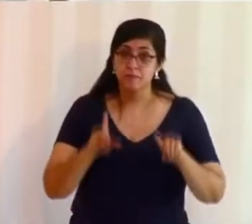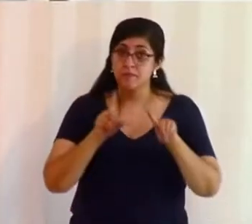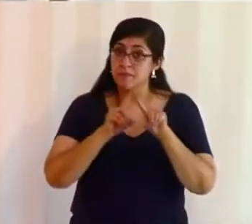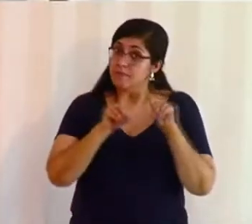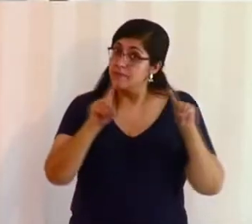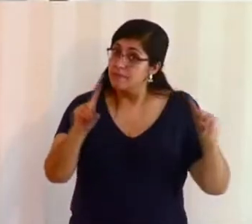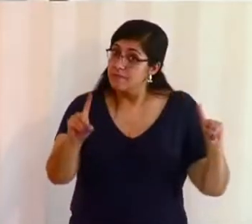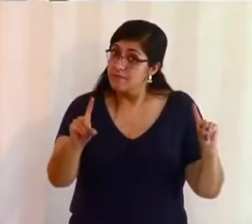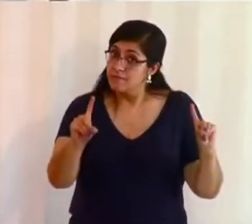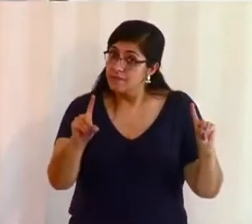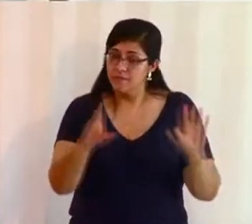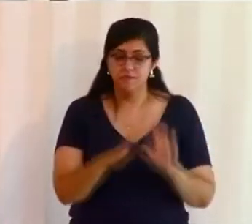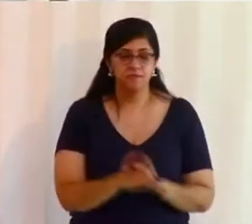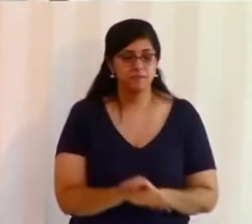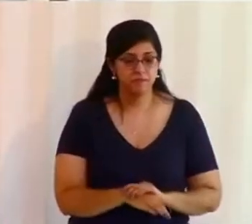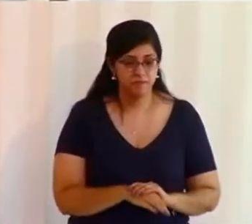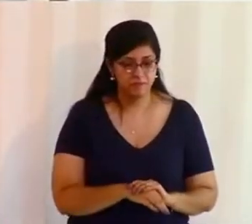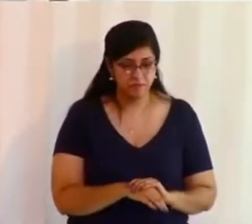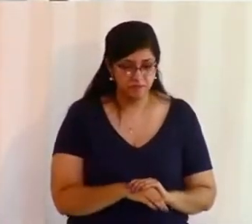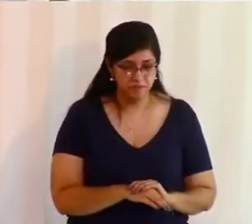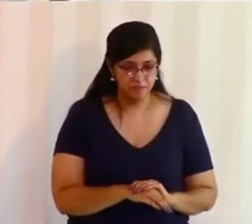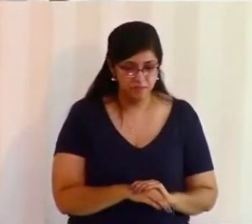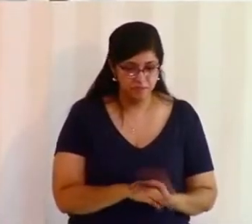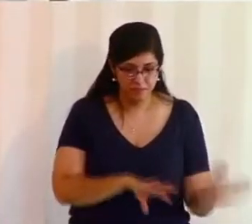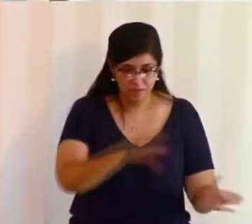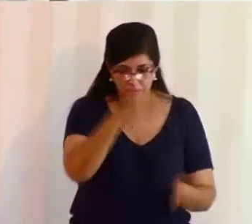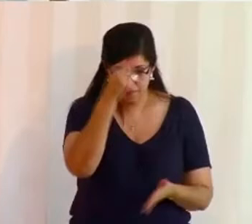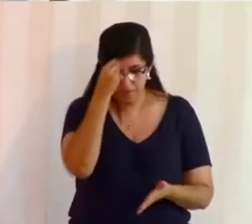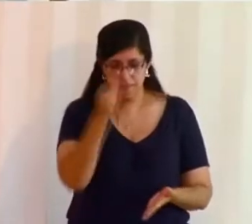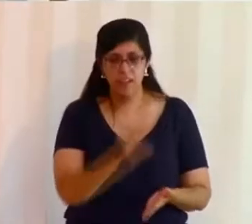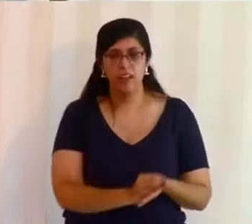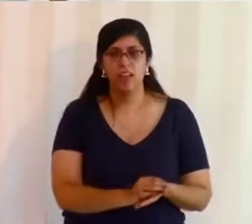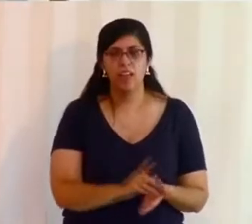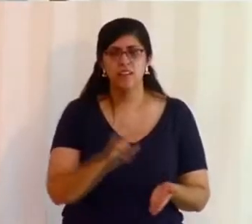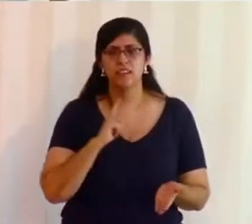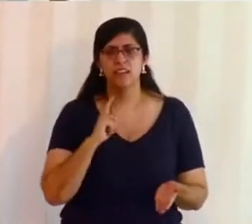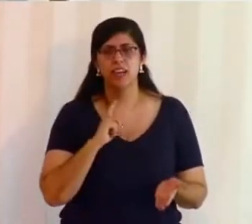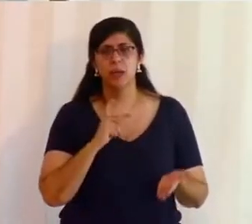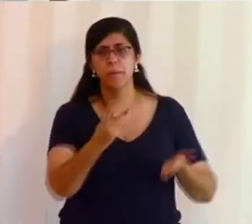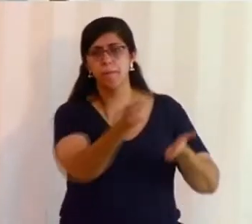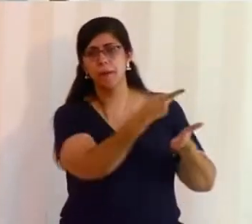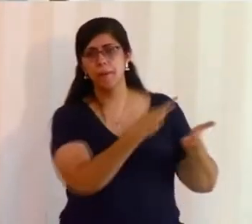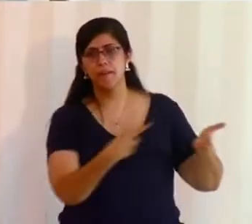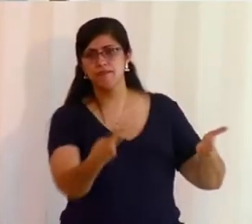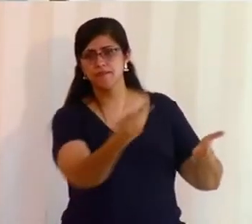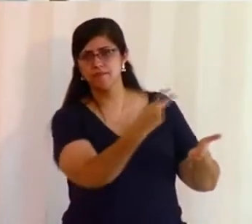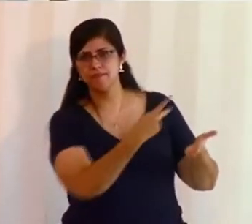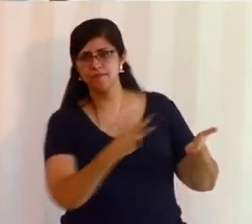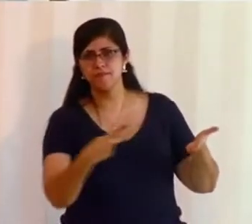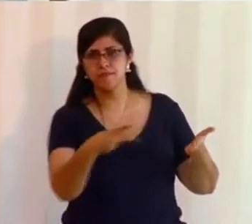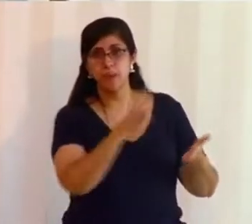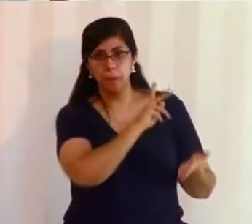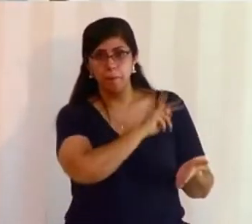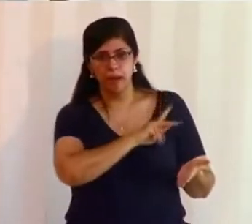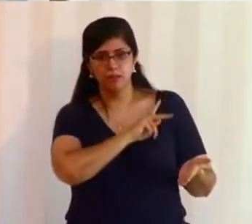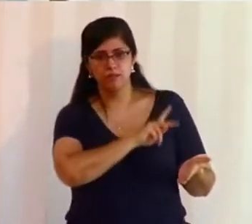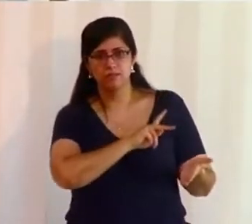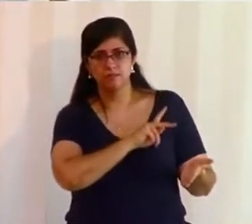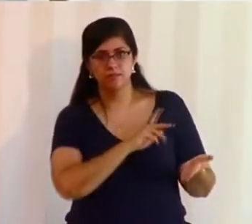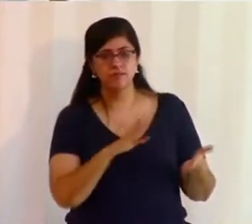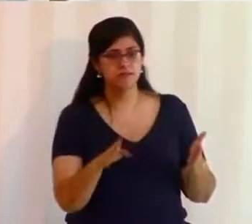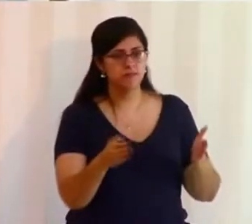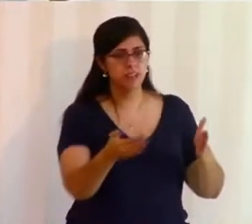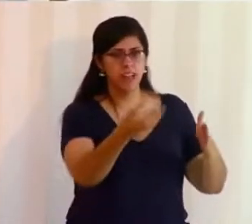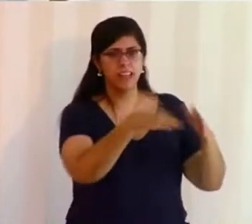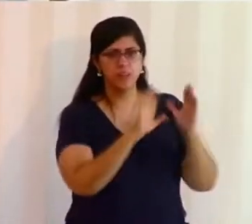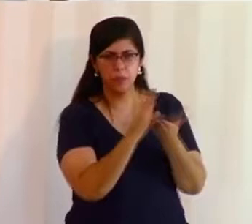você depois quiser conferir o mapa das viagens missionárias de Paulo, você vai observar que o plano de Paulo nessa segunda viagem era pregar na